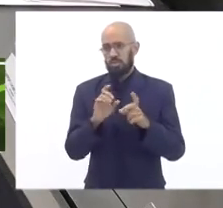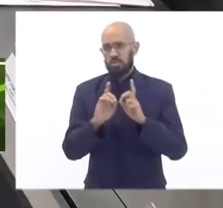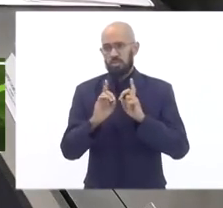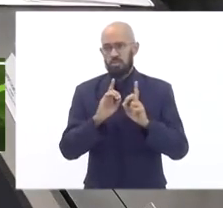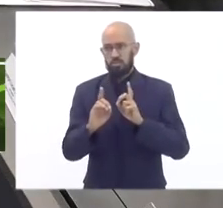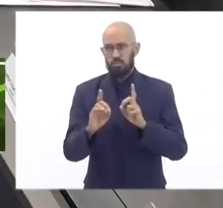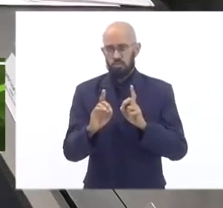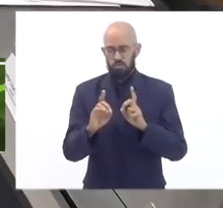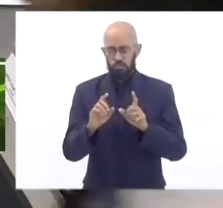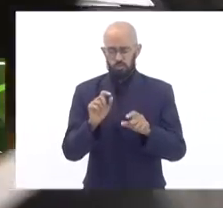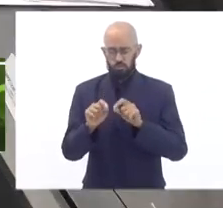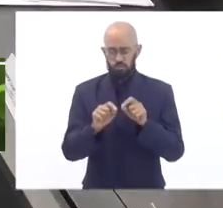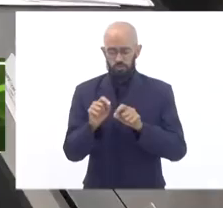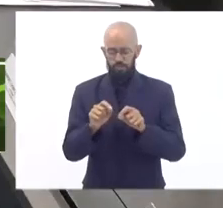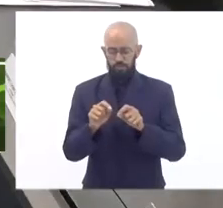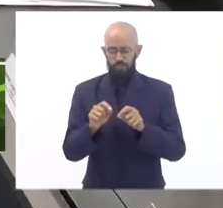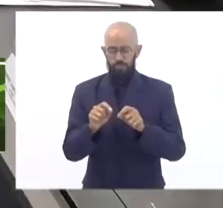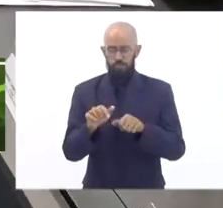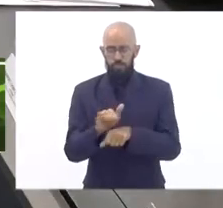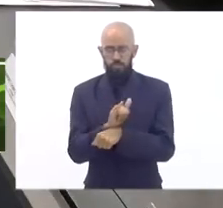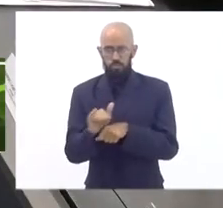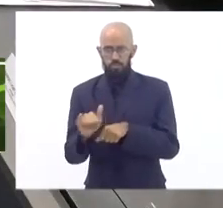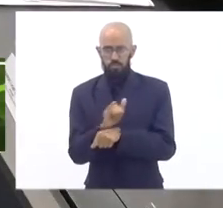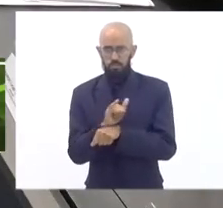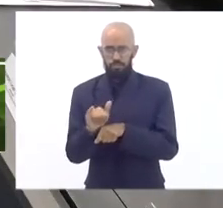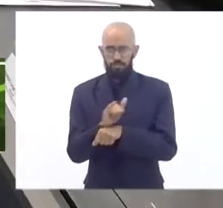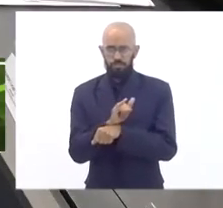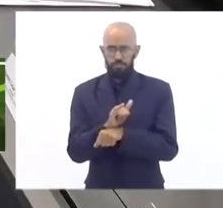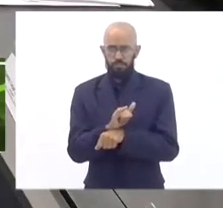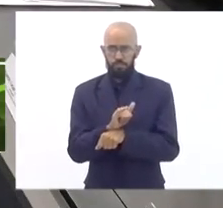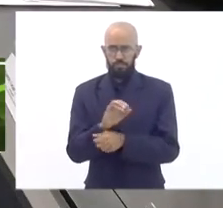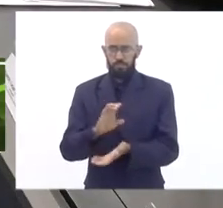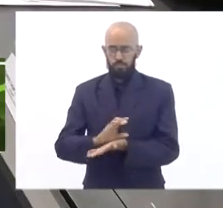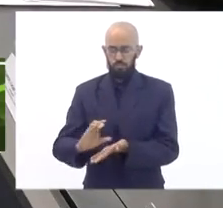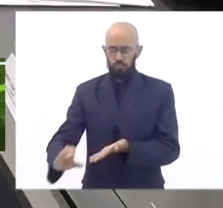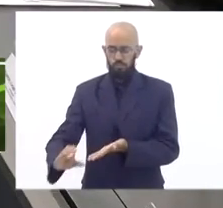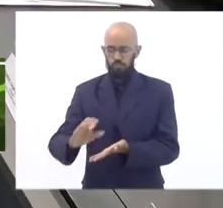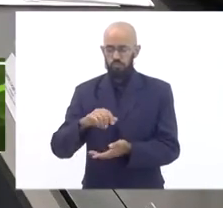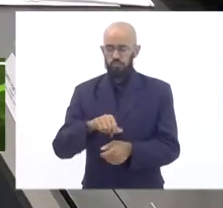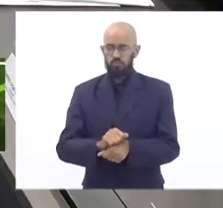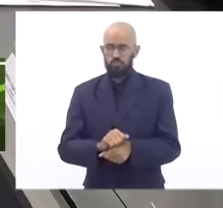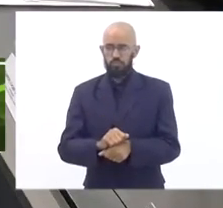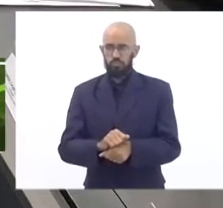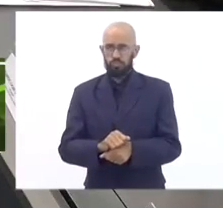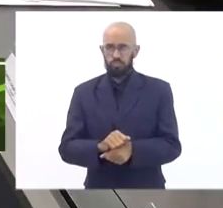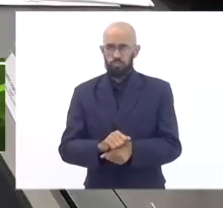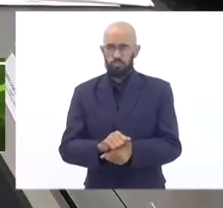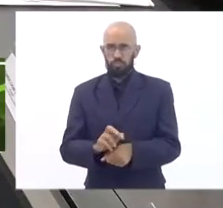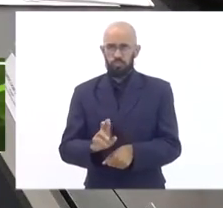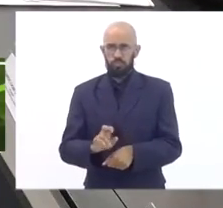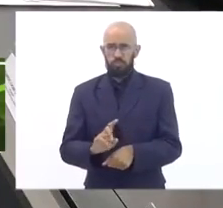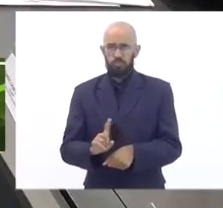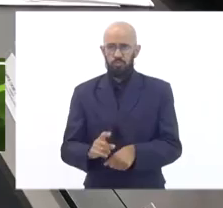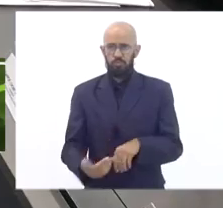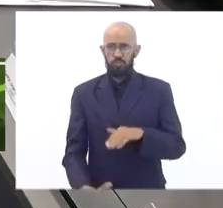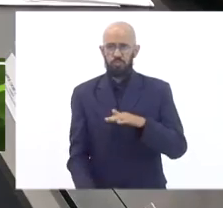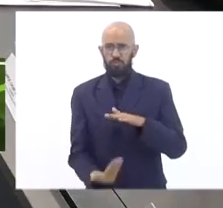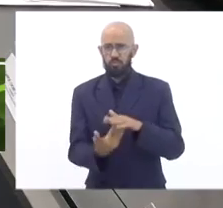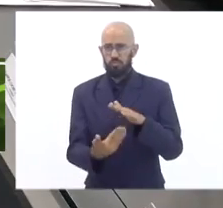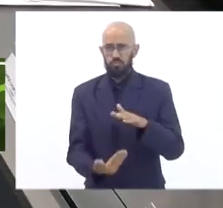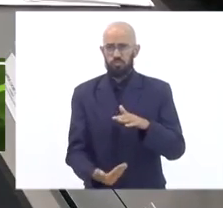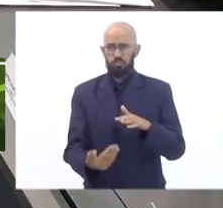discutidas alternativas de custeio a essa operação que não se limitem à